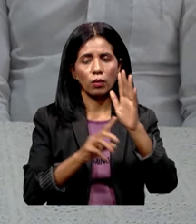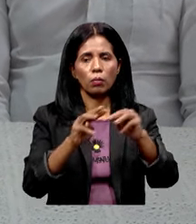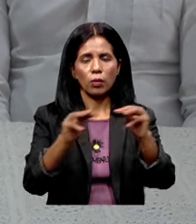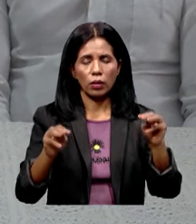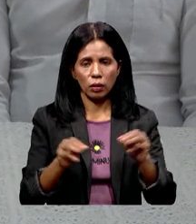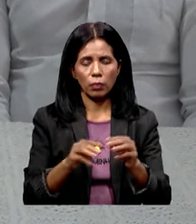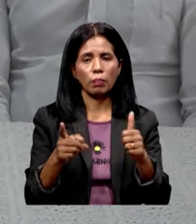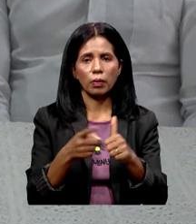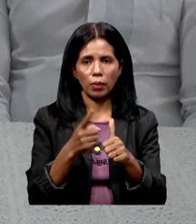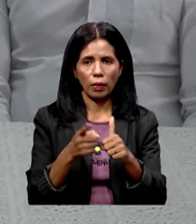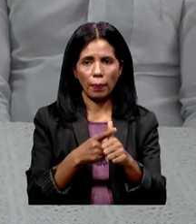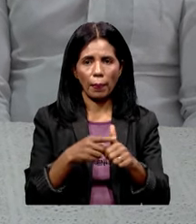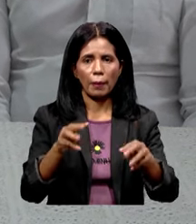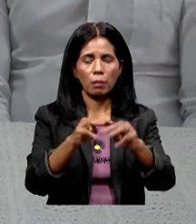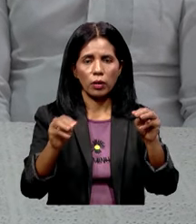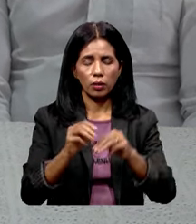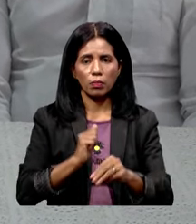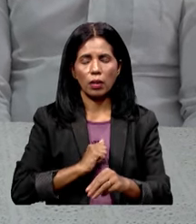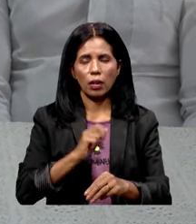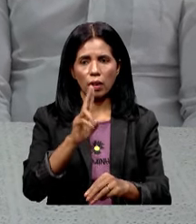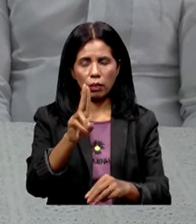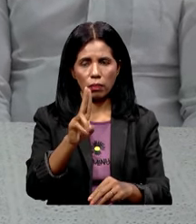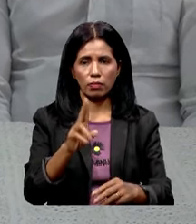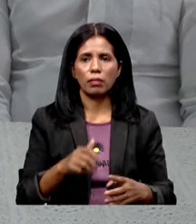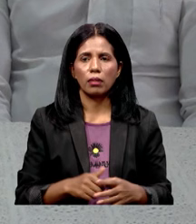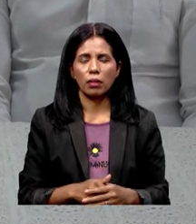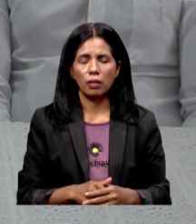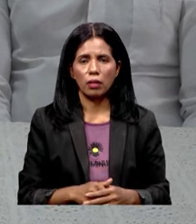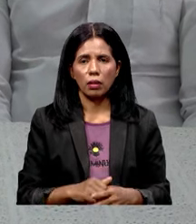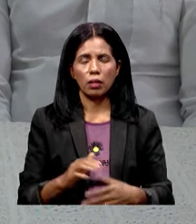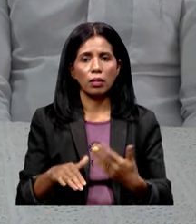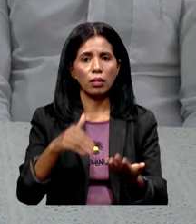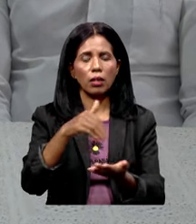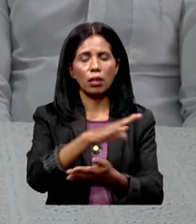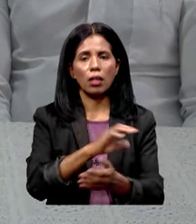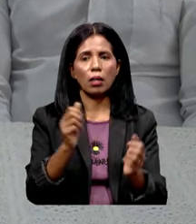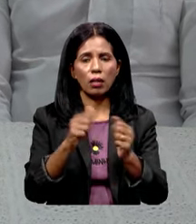Primeiro, município Aileu. O total